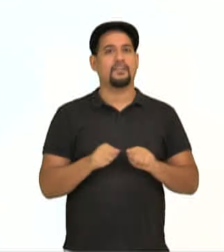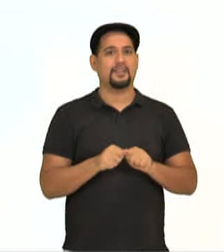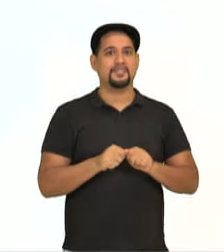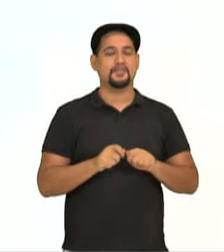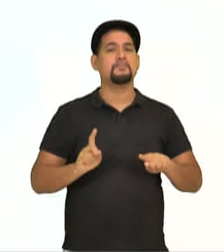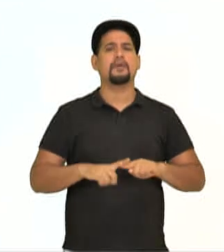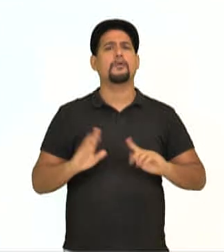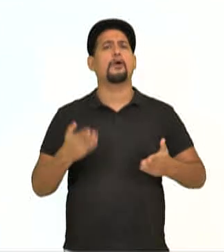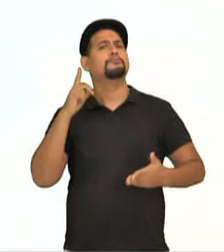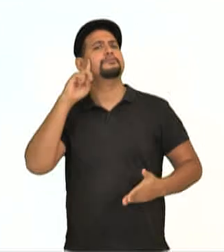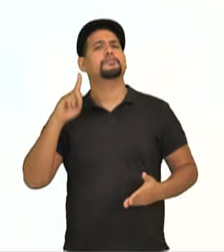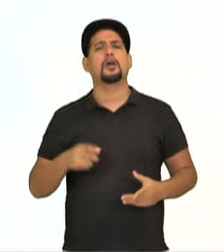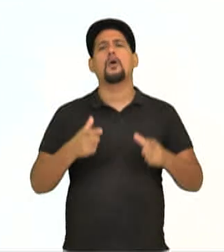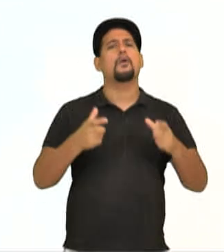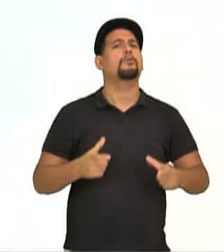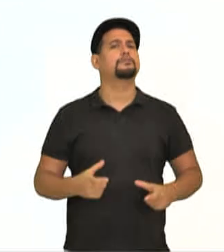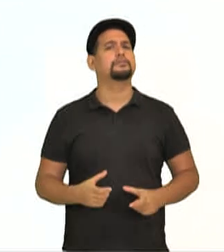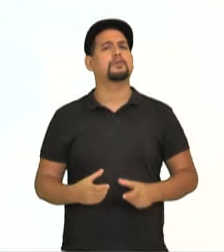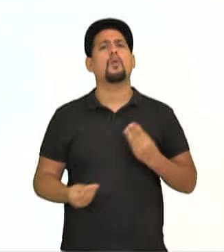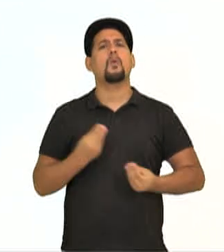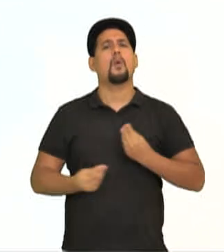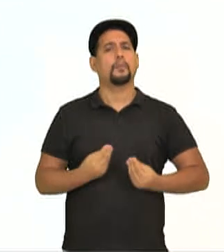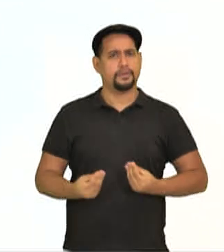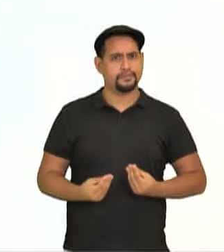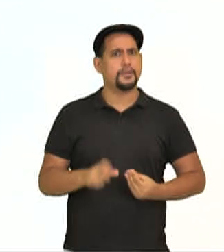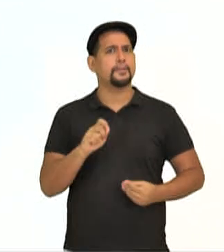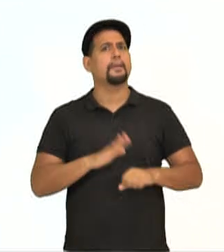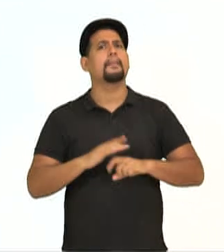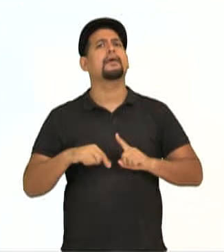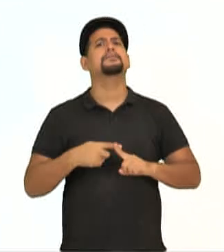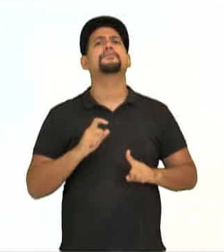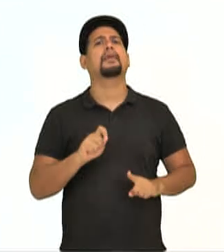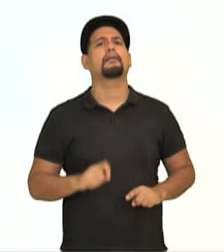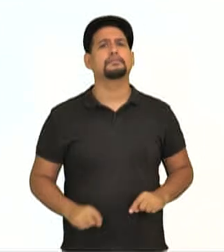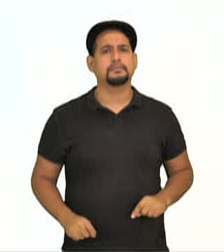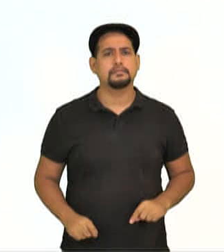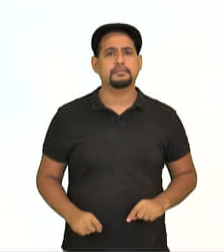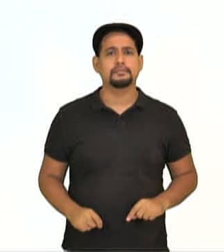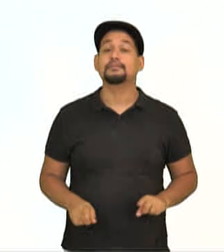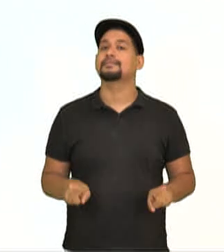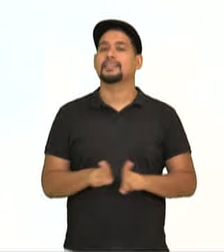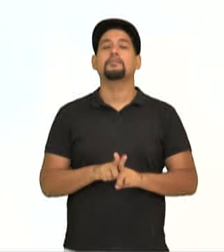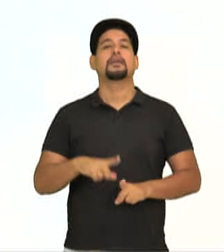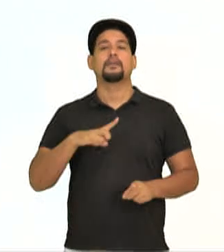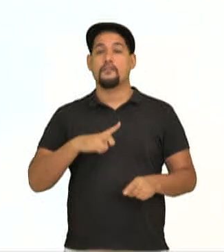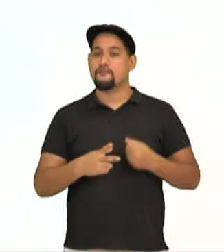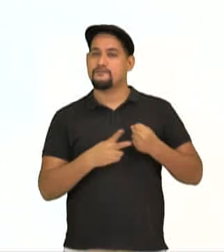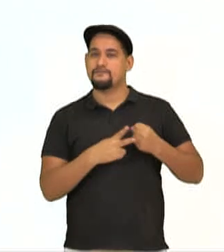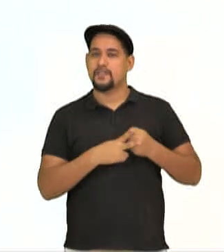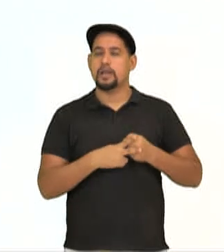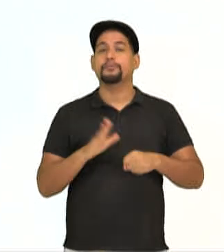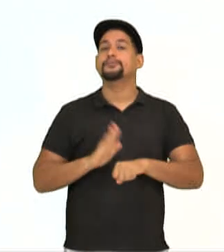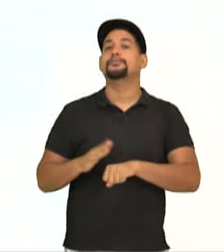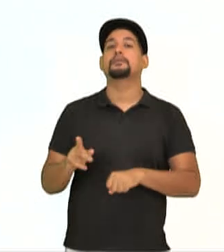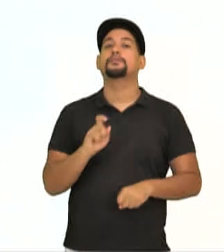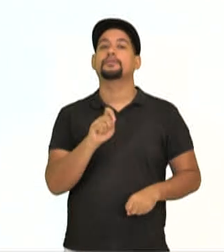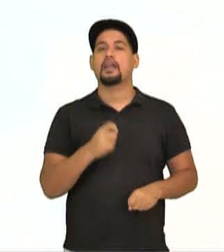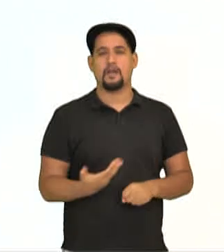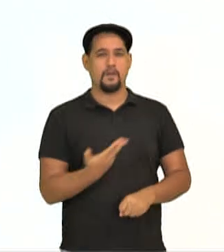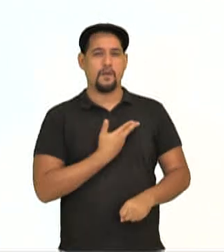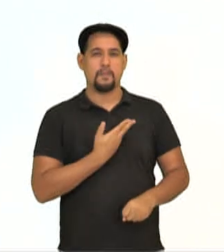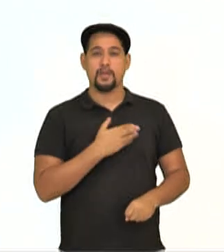Mas quando? Mas onde? Mas como? E o que mais? Então corre o verbo e põe-se a chamar. O